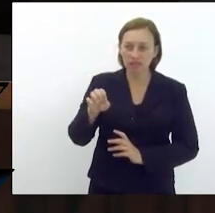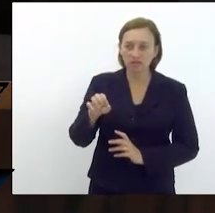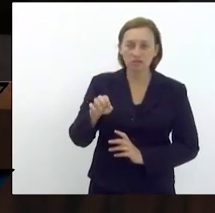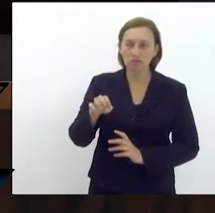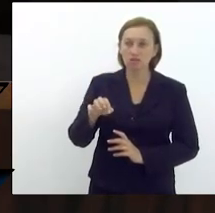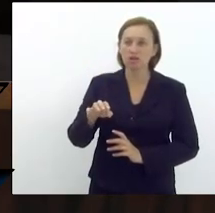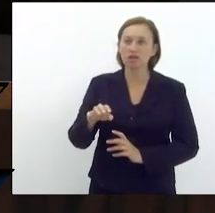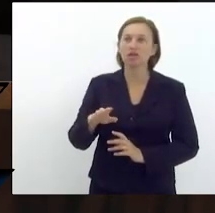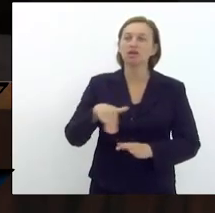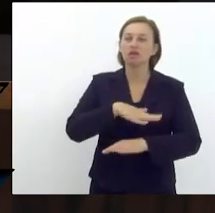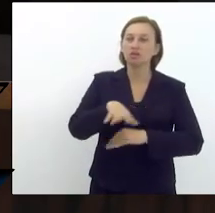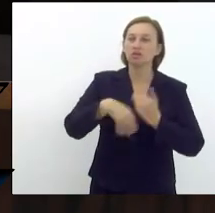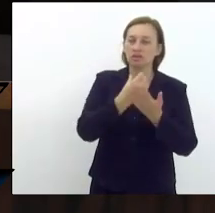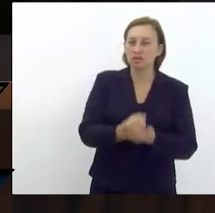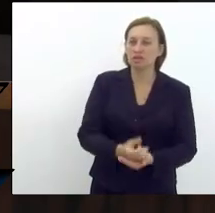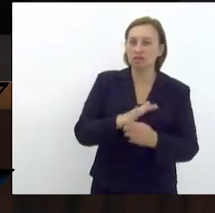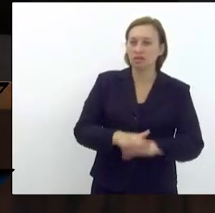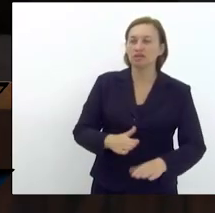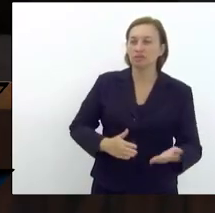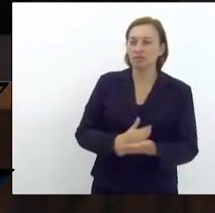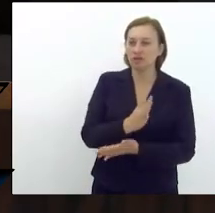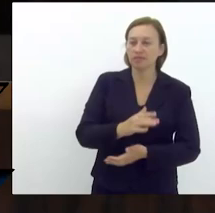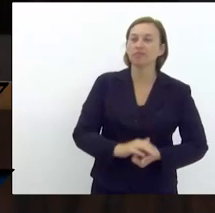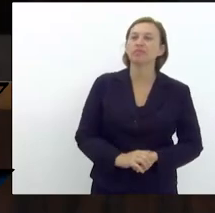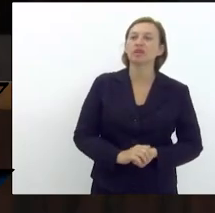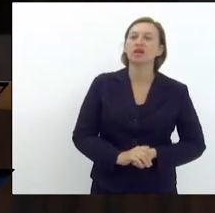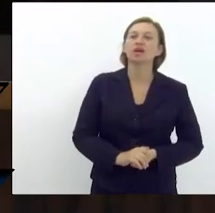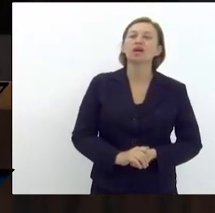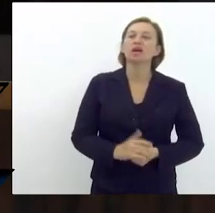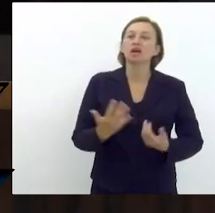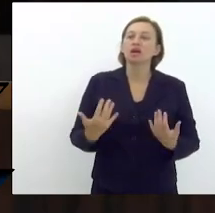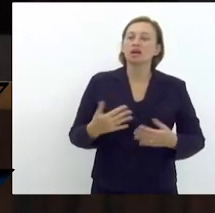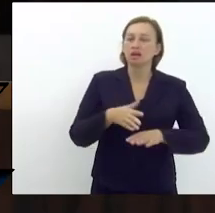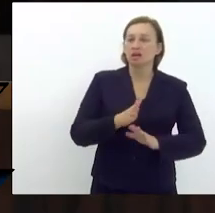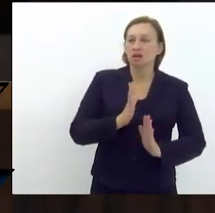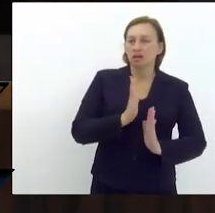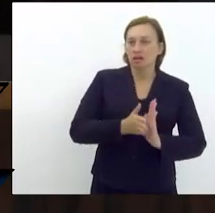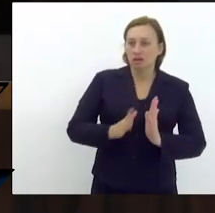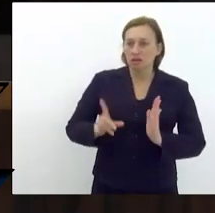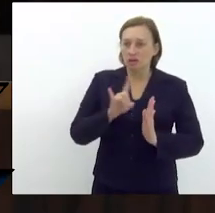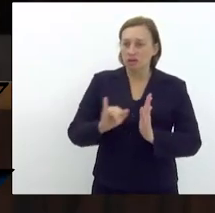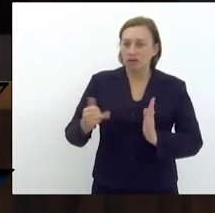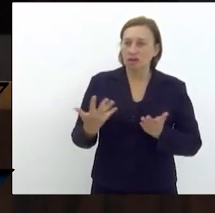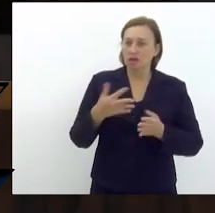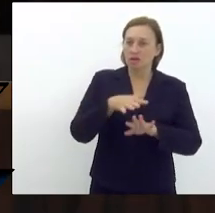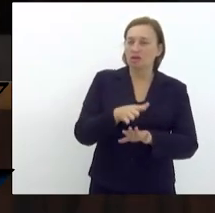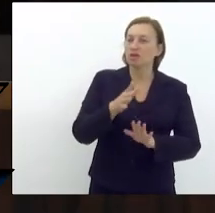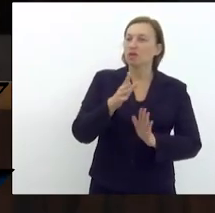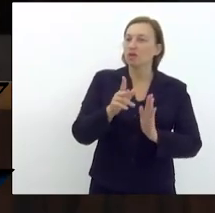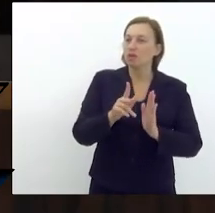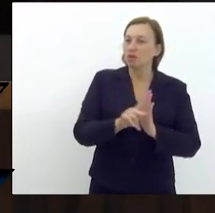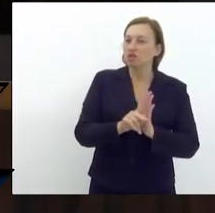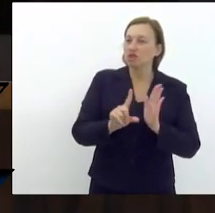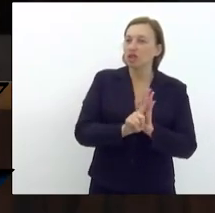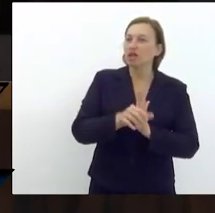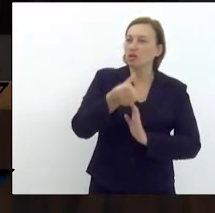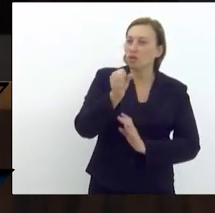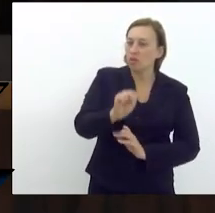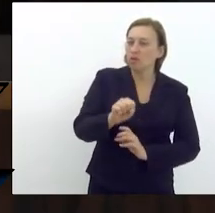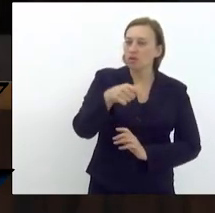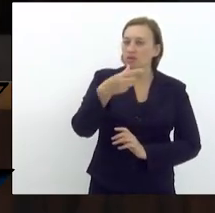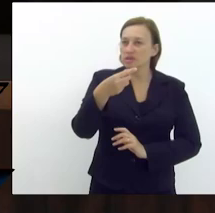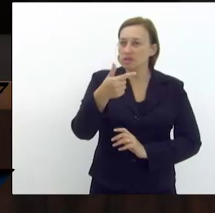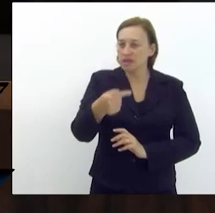aprovam permaneçam Como estão aprovado requerimento de inclusão na ordem do dia projeto de lei 872 de